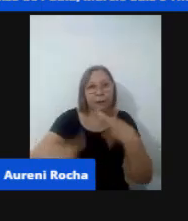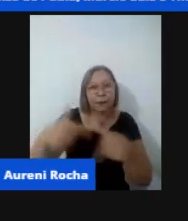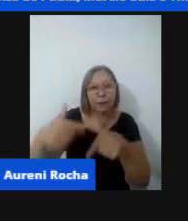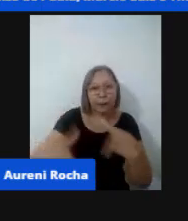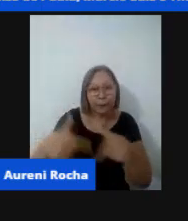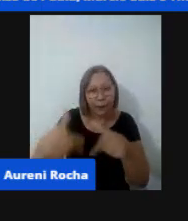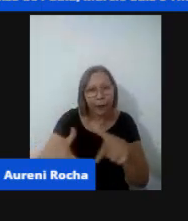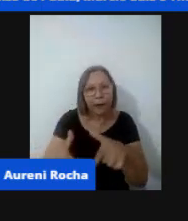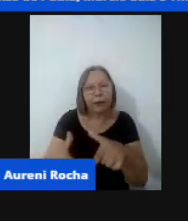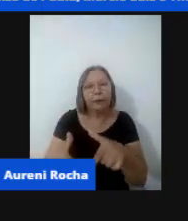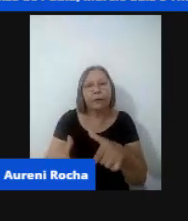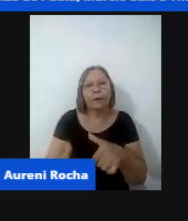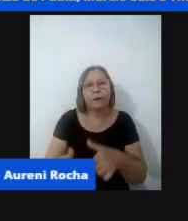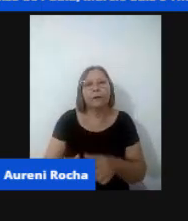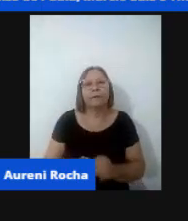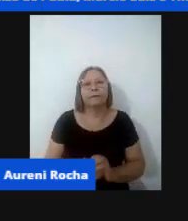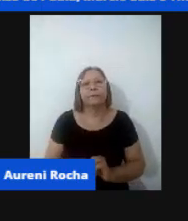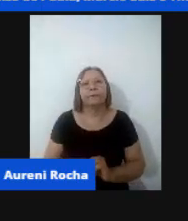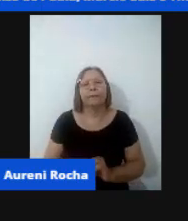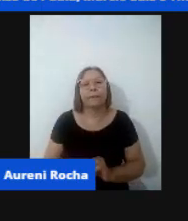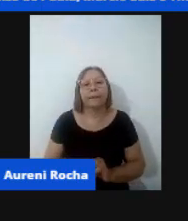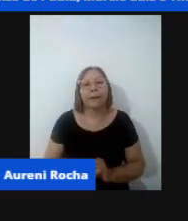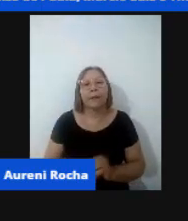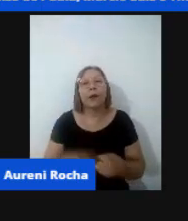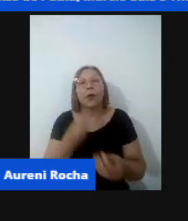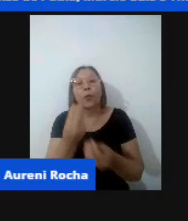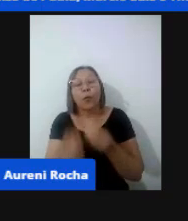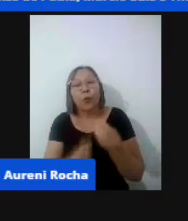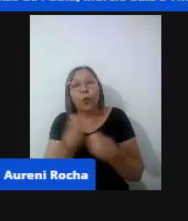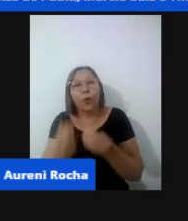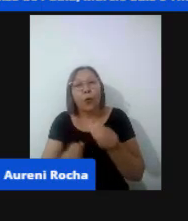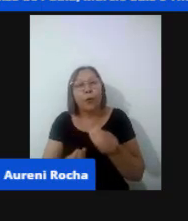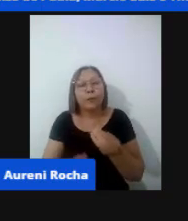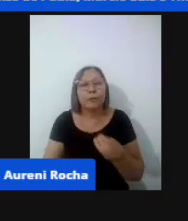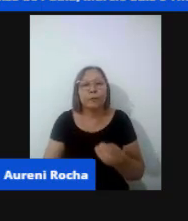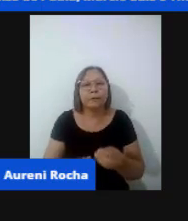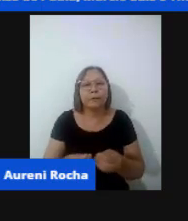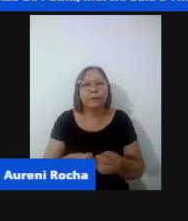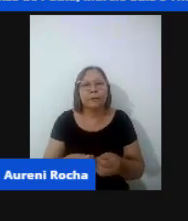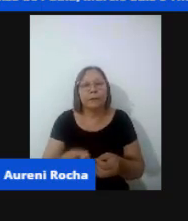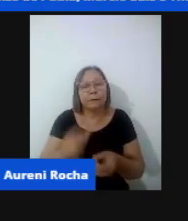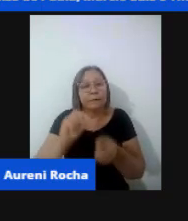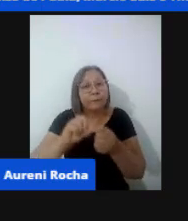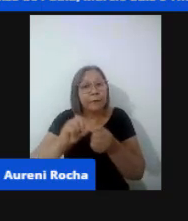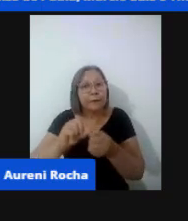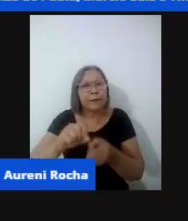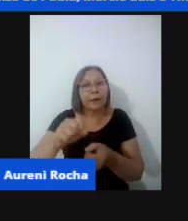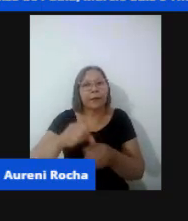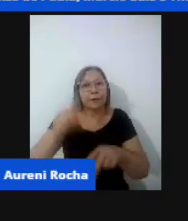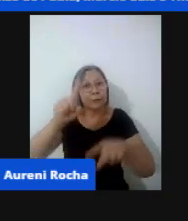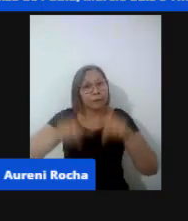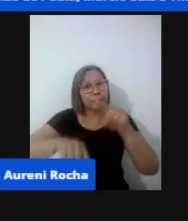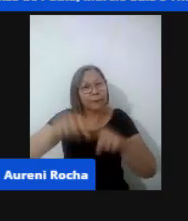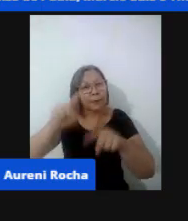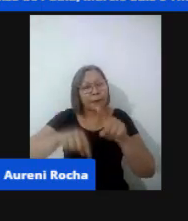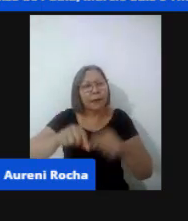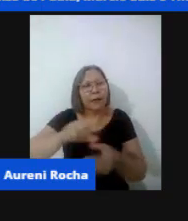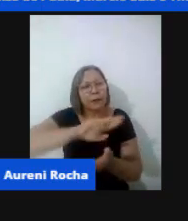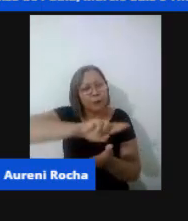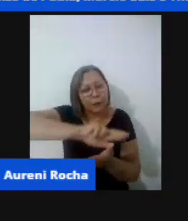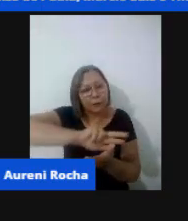né? É a elaboração dos materiais e das atividades diversificadas que